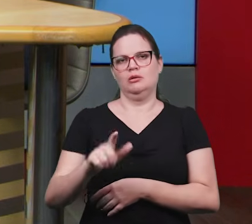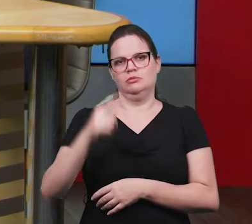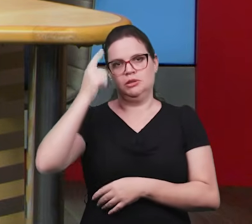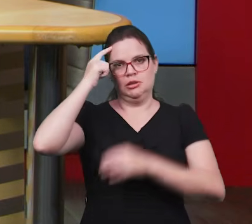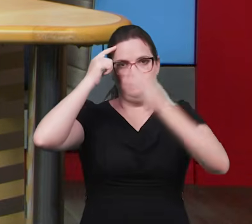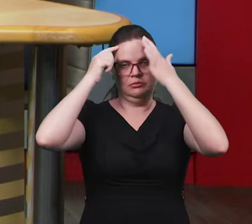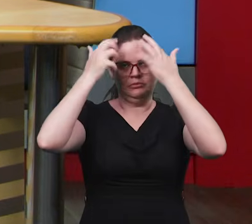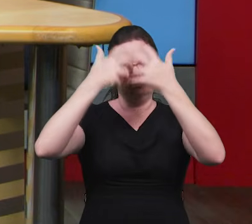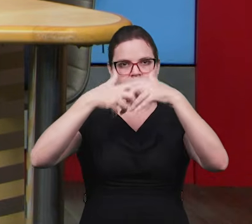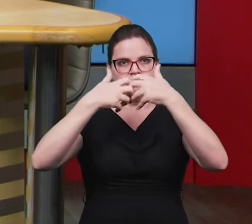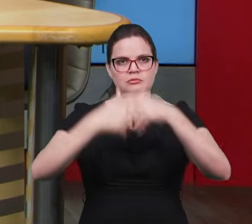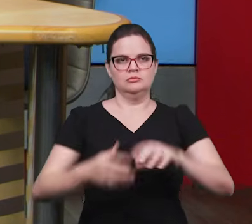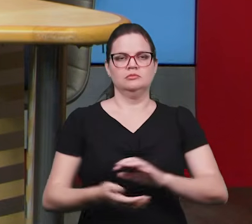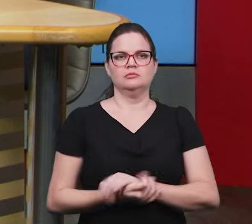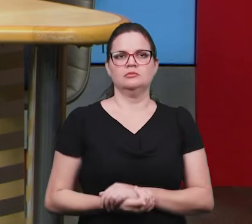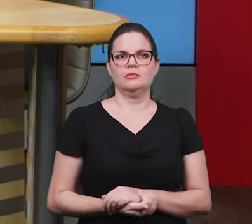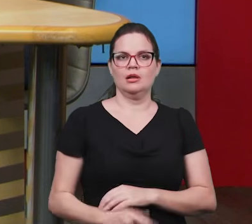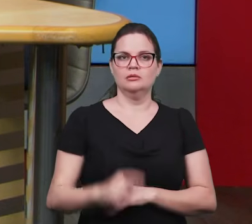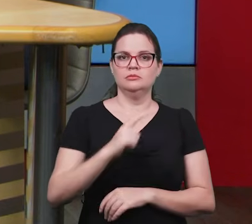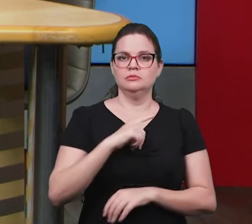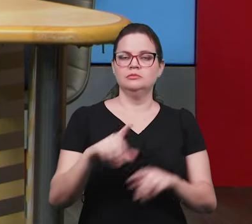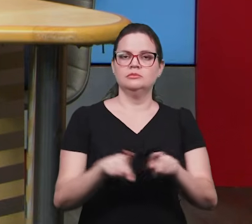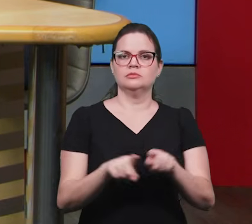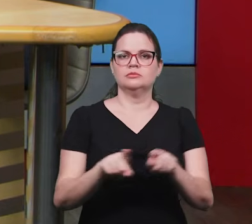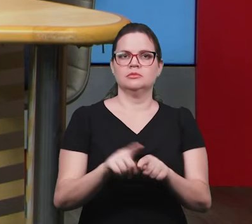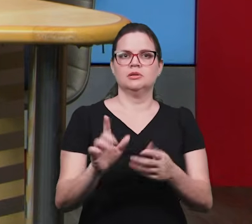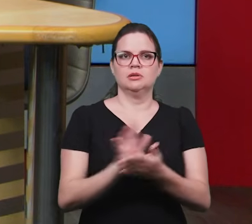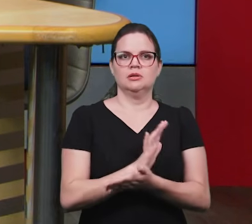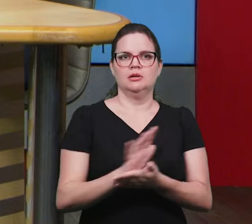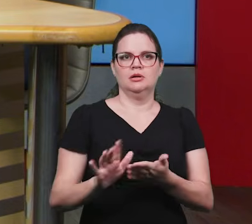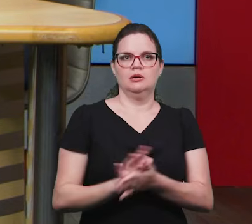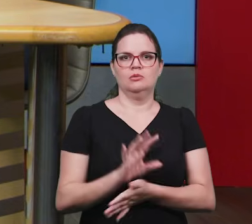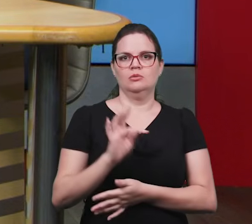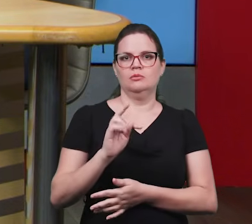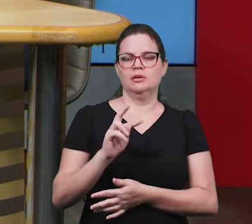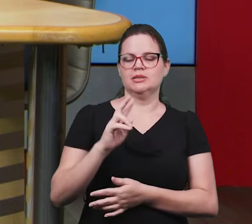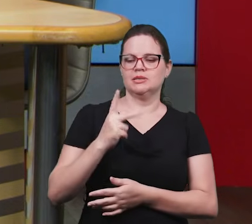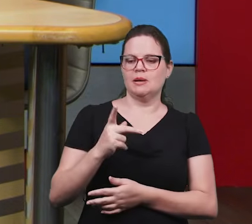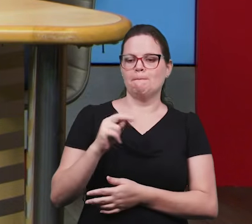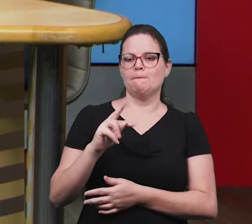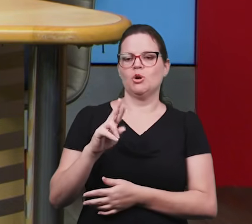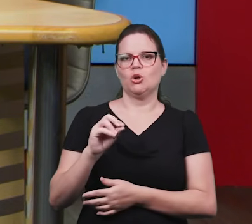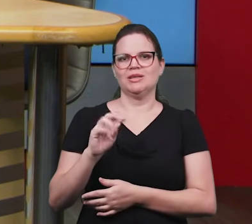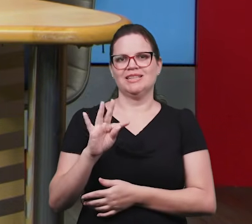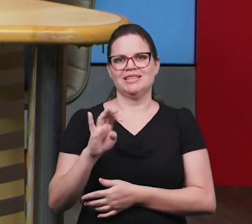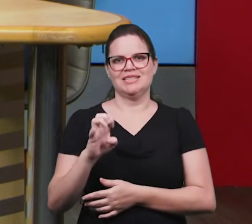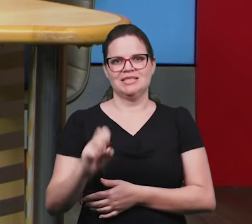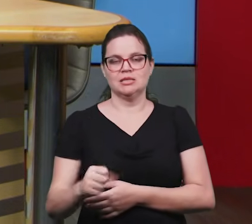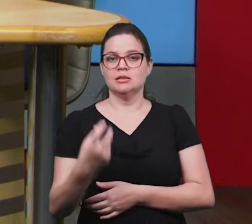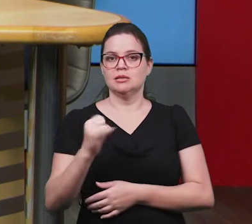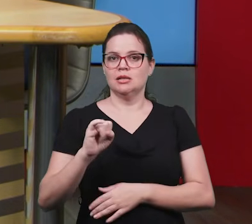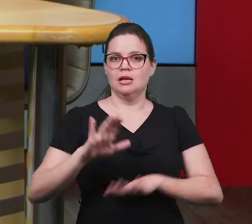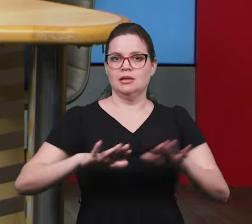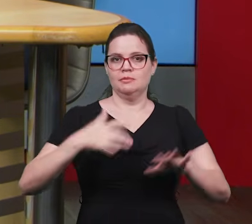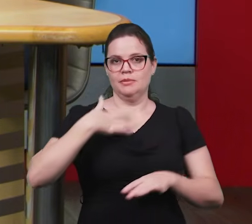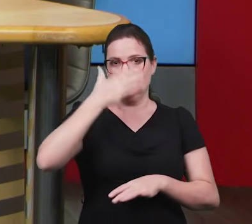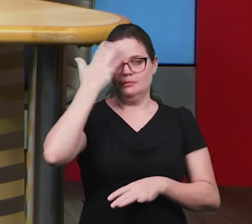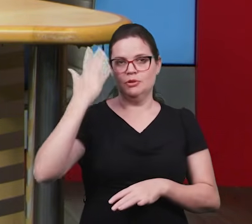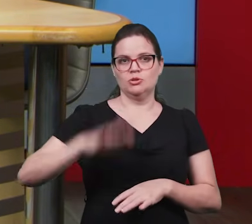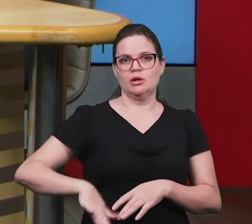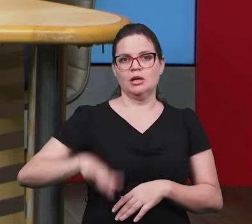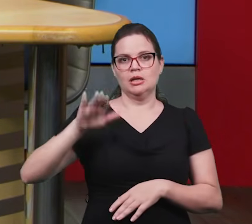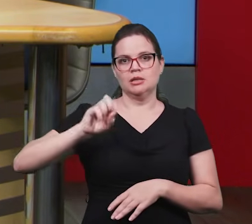cognitivas. Há algumas próteses ainda que crescem ou diminuem junto com o adulto que está usando ele, né?